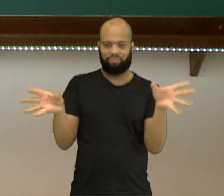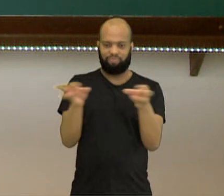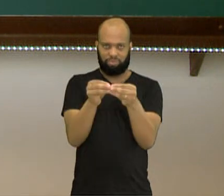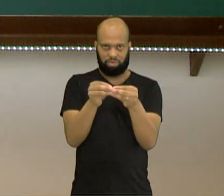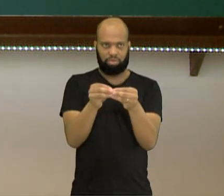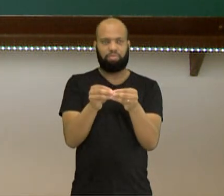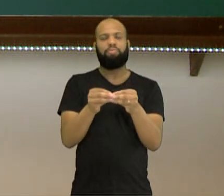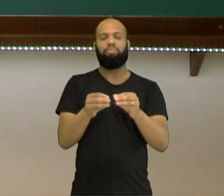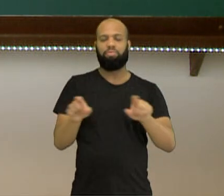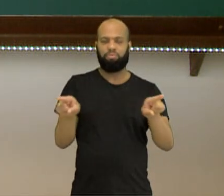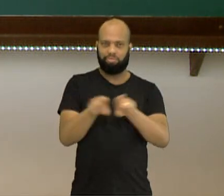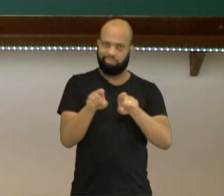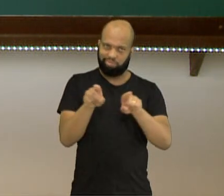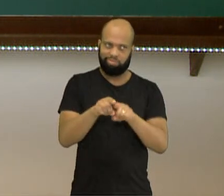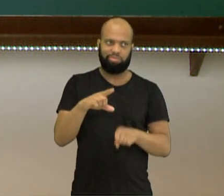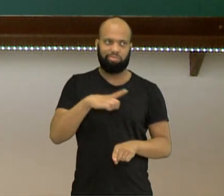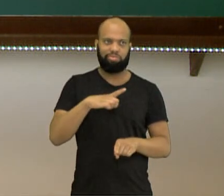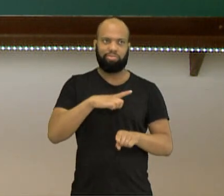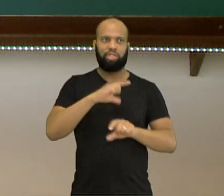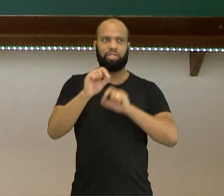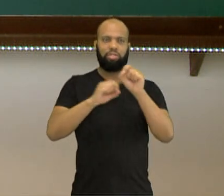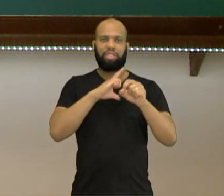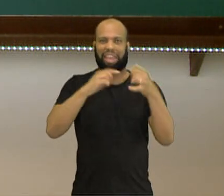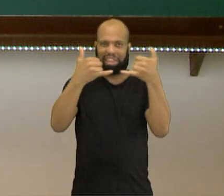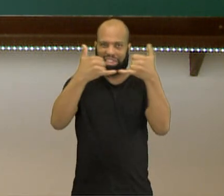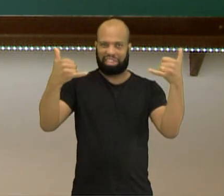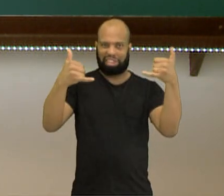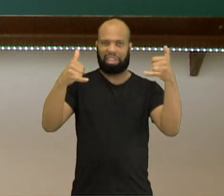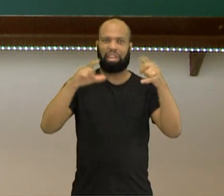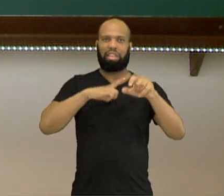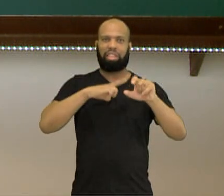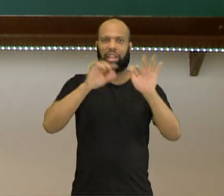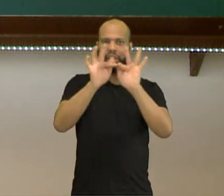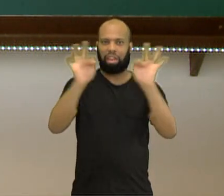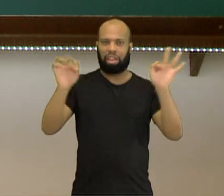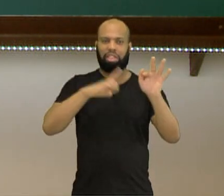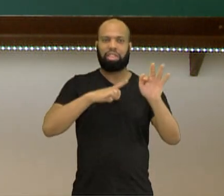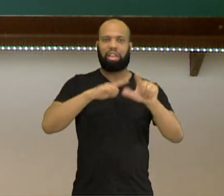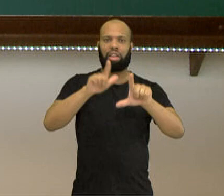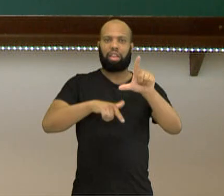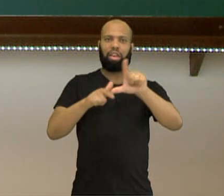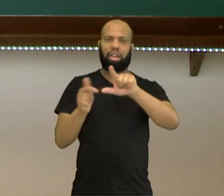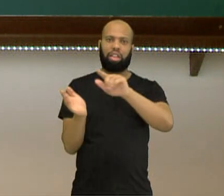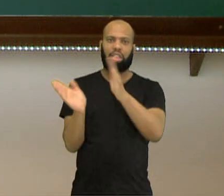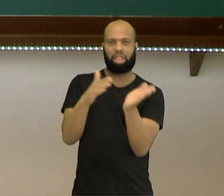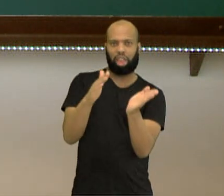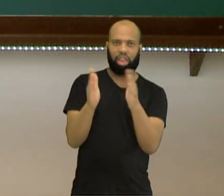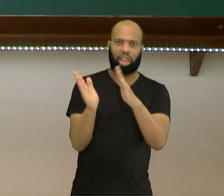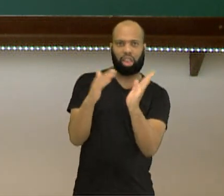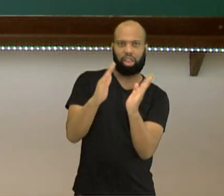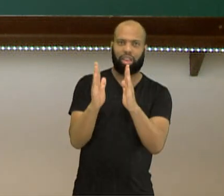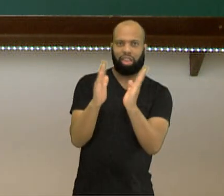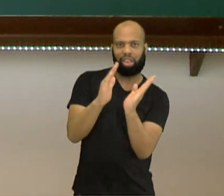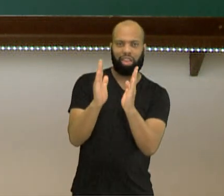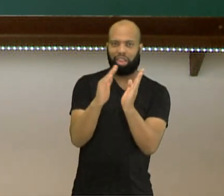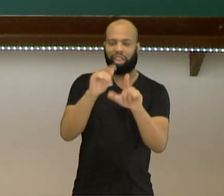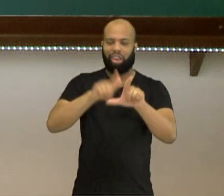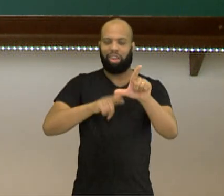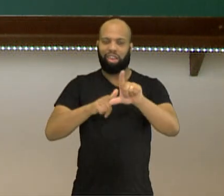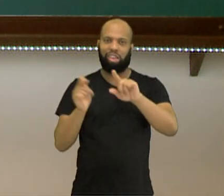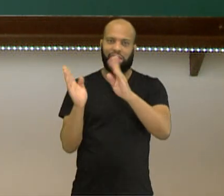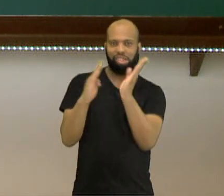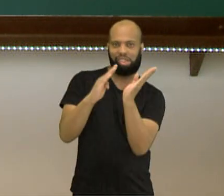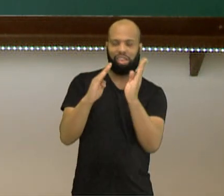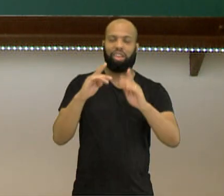a linha fina logo abaixo, que é aquela que vem logo abaixo, normalmente tem uma letra diferente, ela está em itálico, que